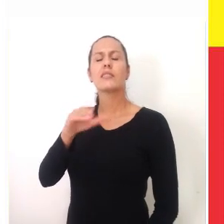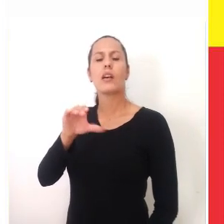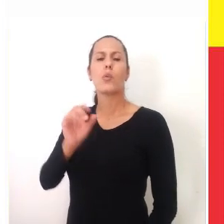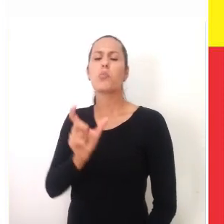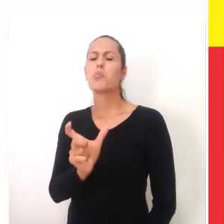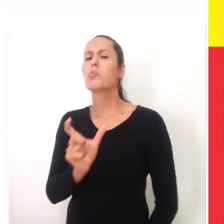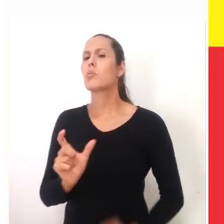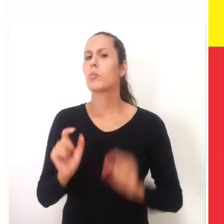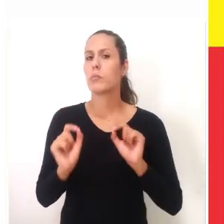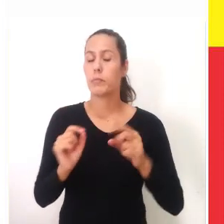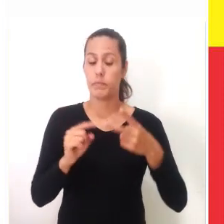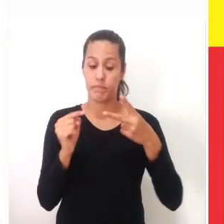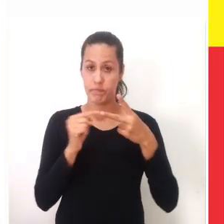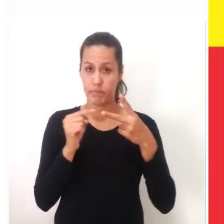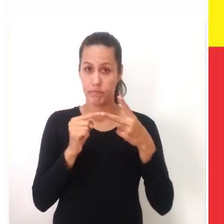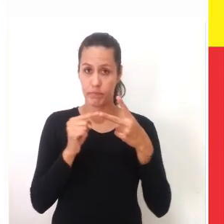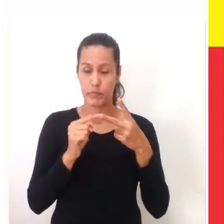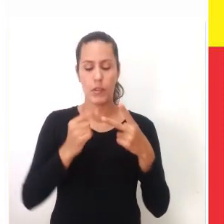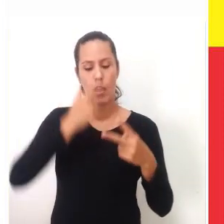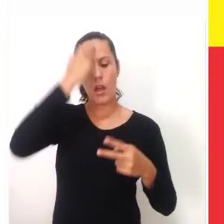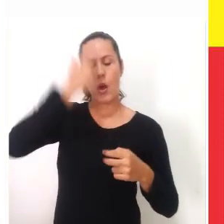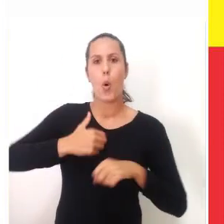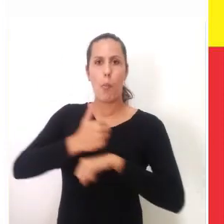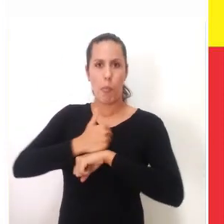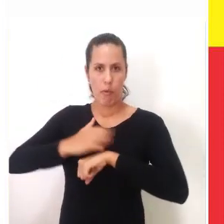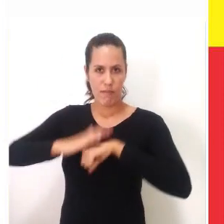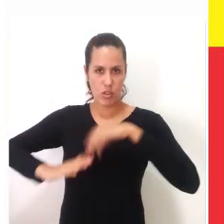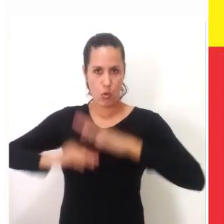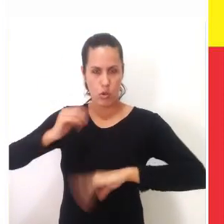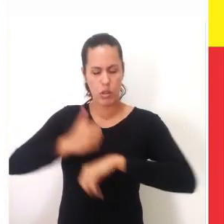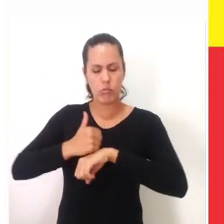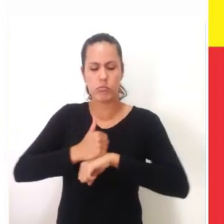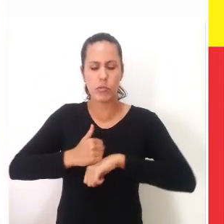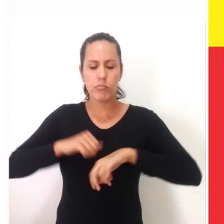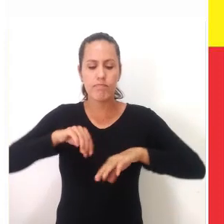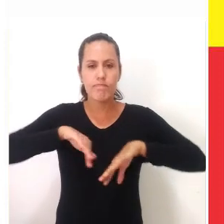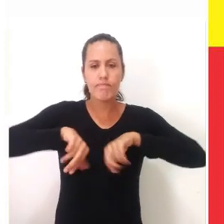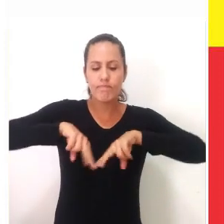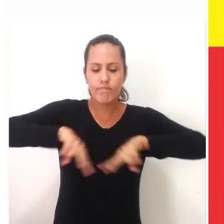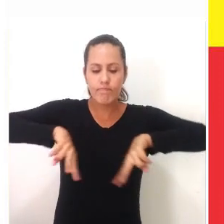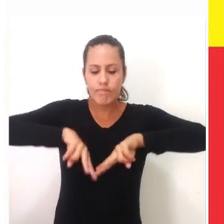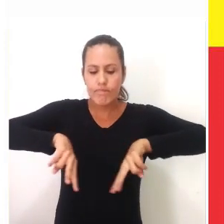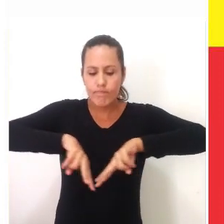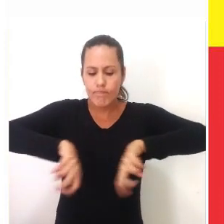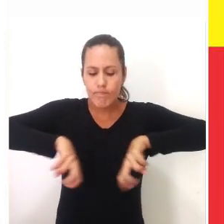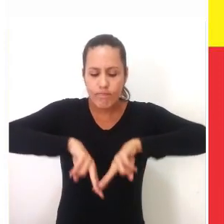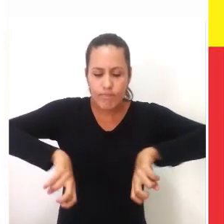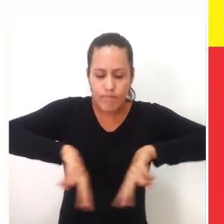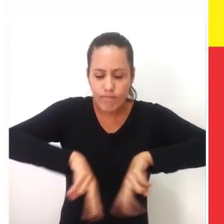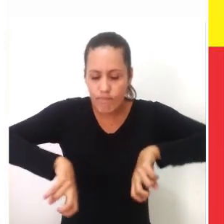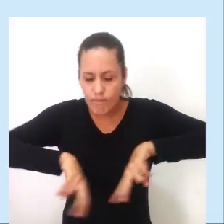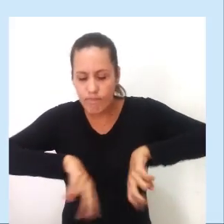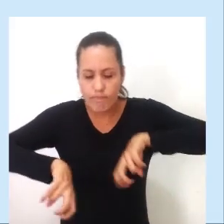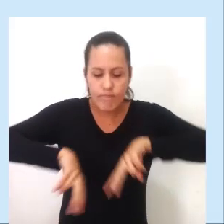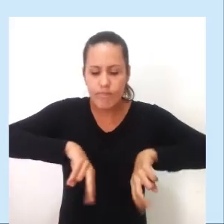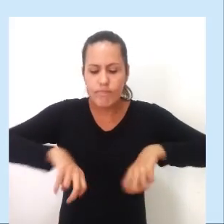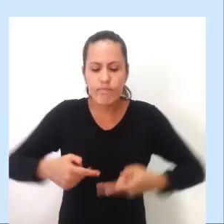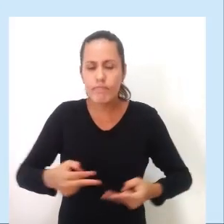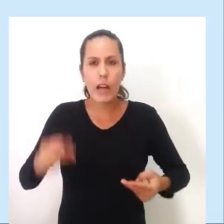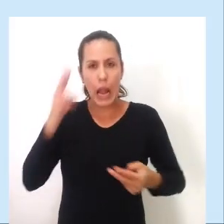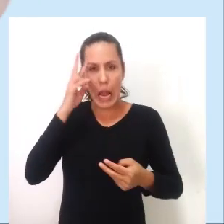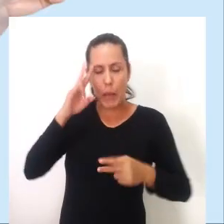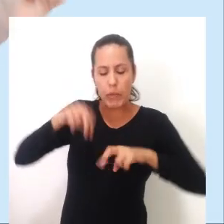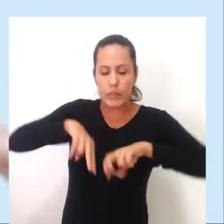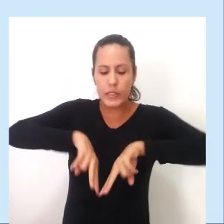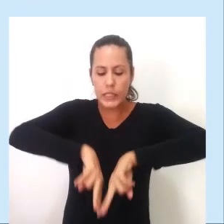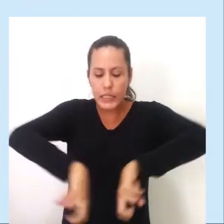Na mineralização, os paleontólogos vão escavar, vão desenterrar algo a ser